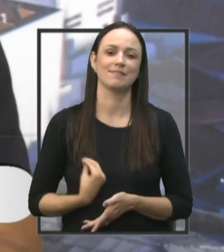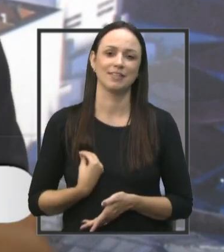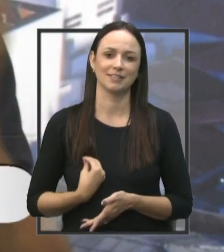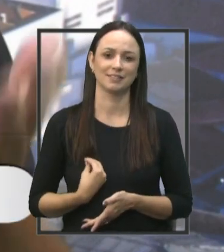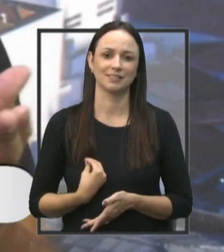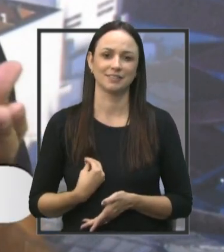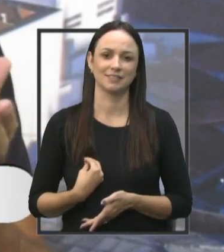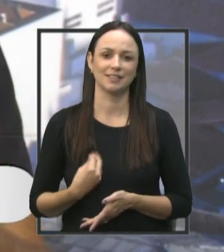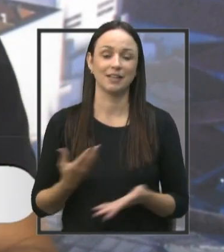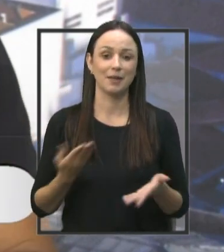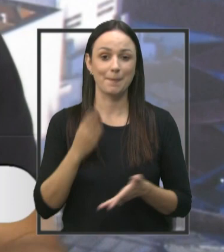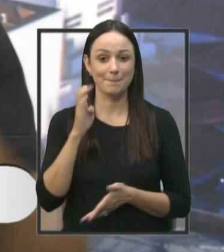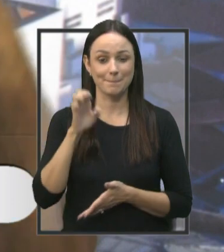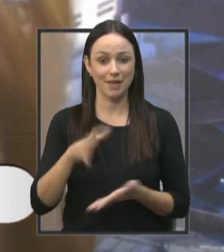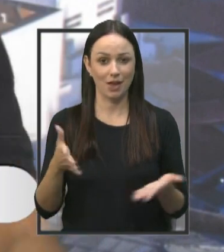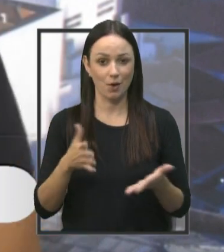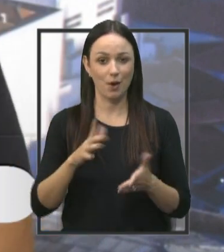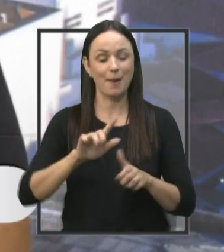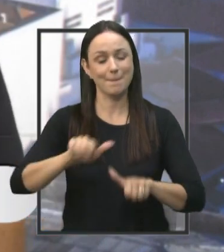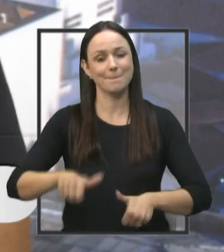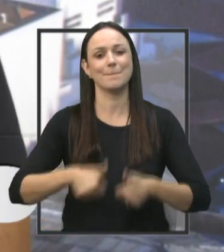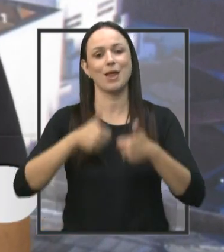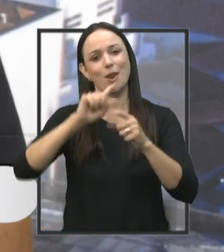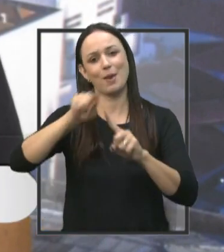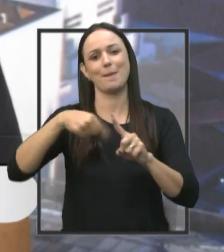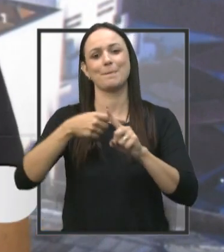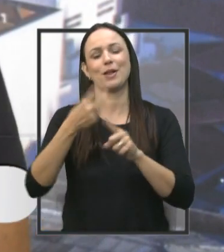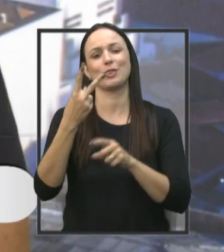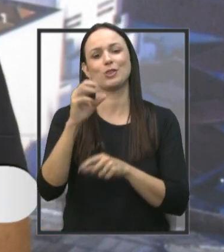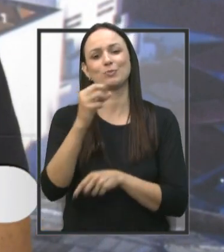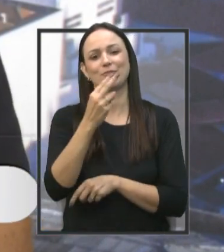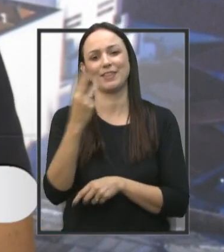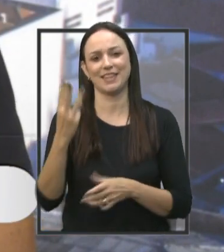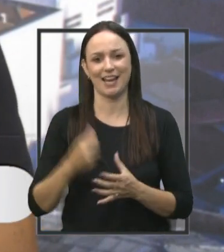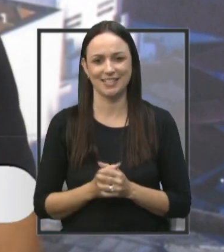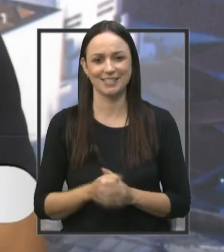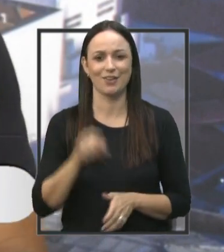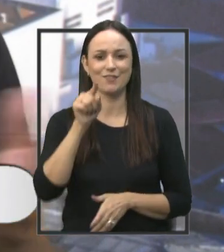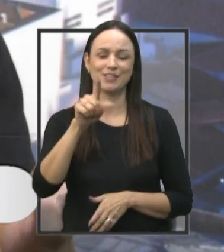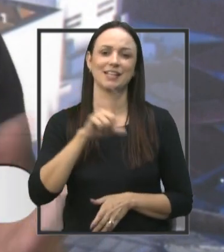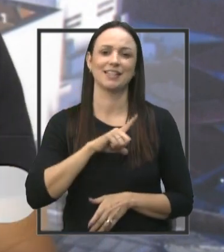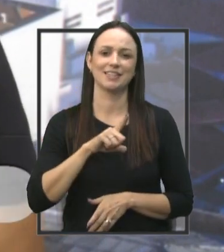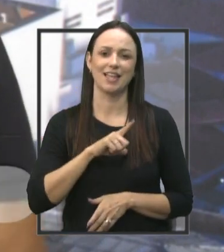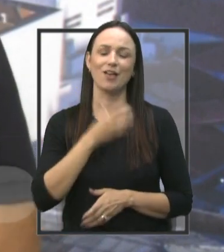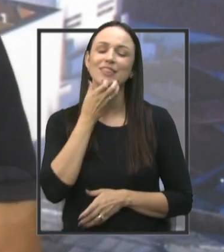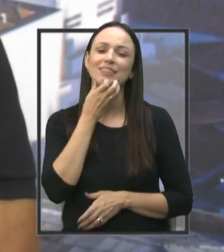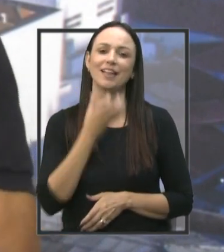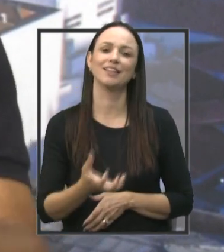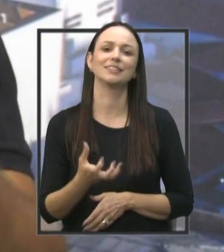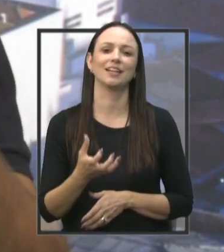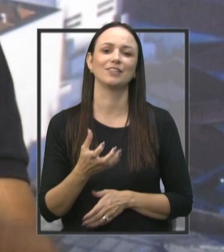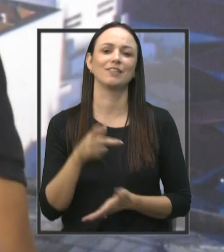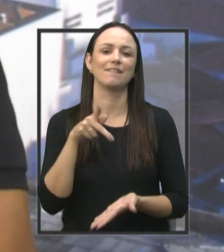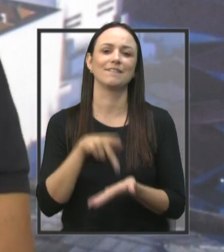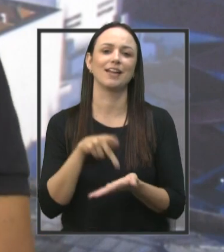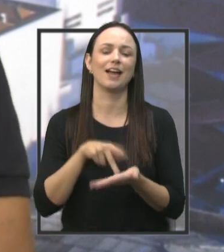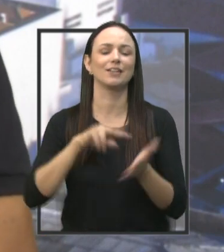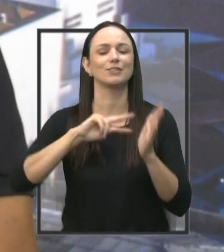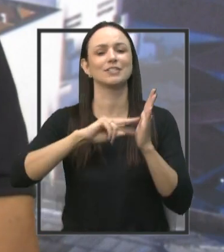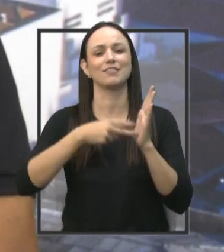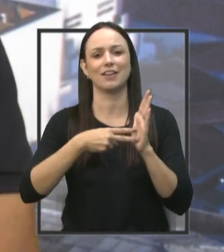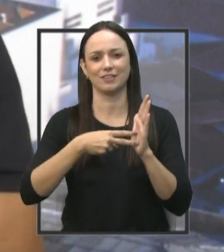vida esteja bem agora e que melhore ainda mais em 2023, que você tenha um Natal com o